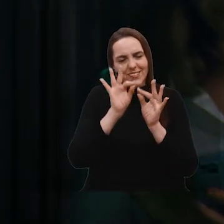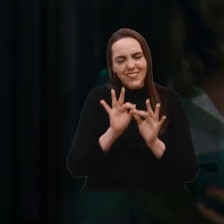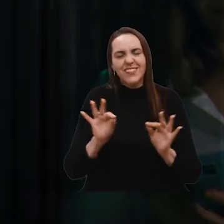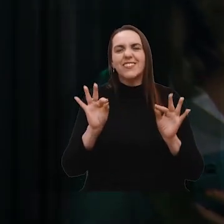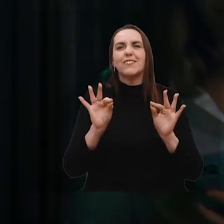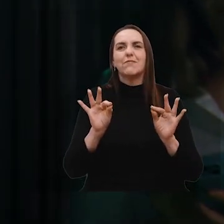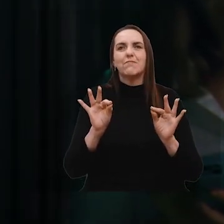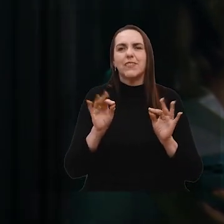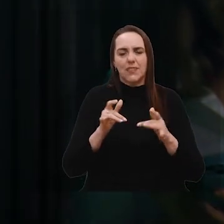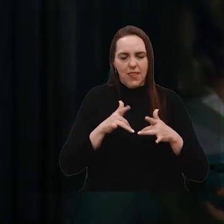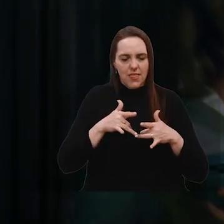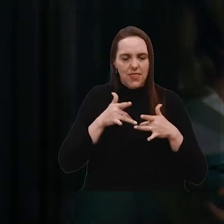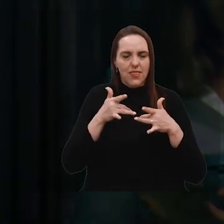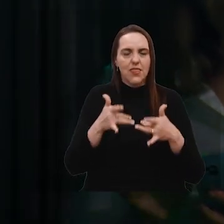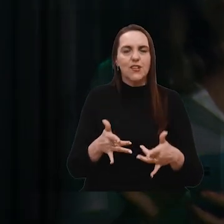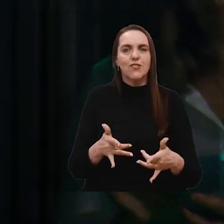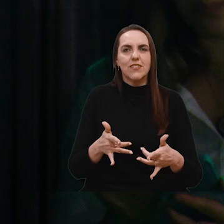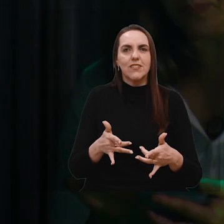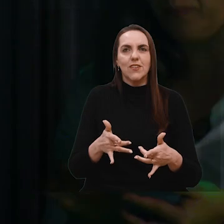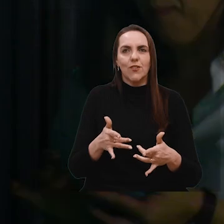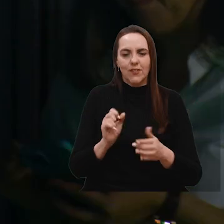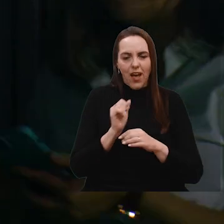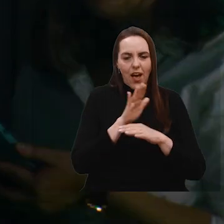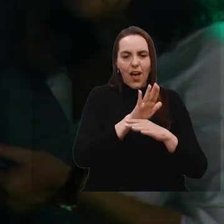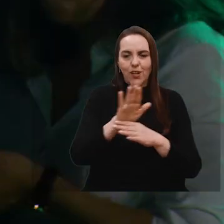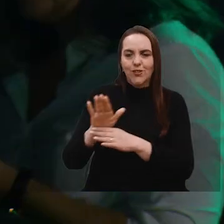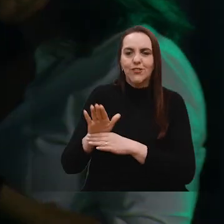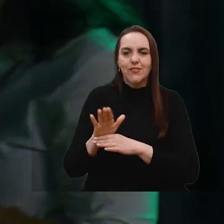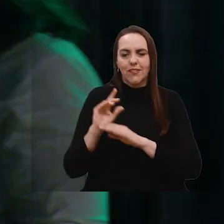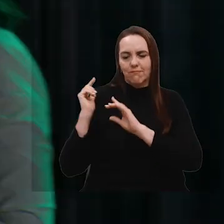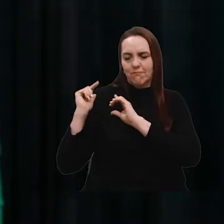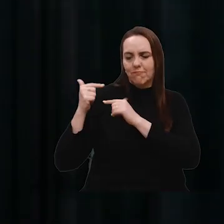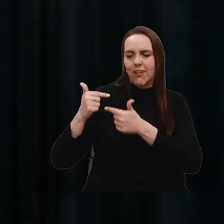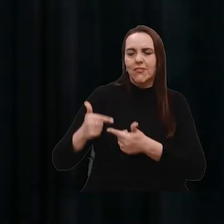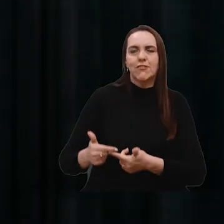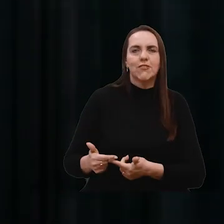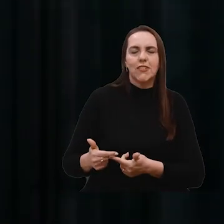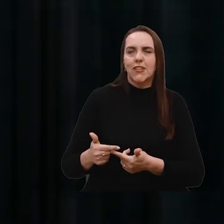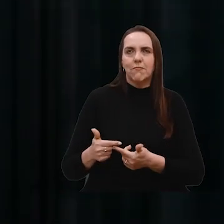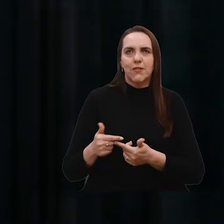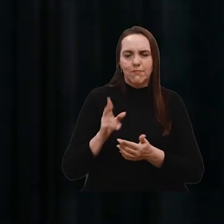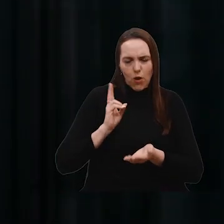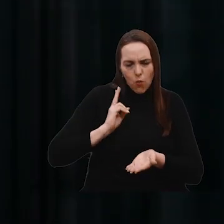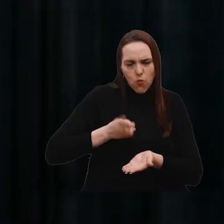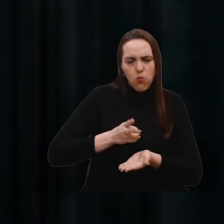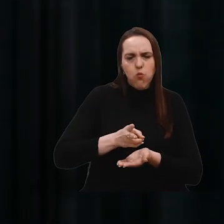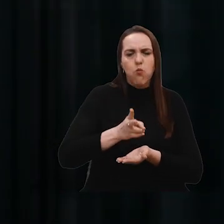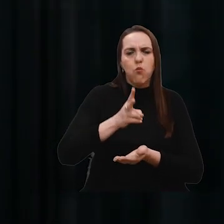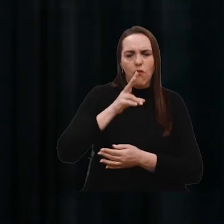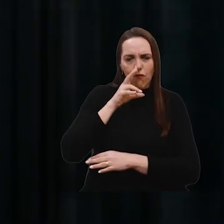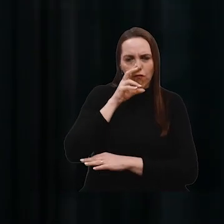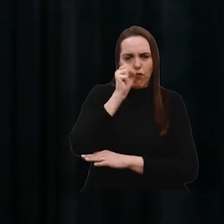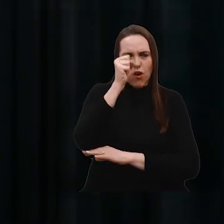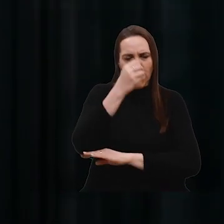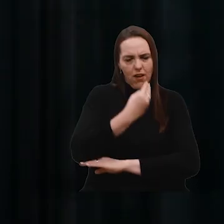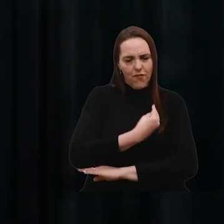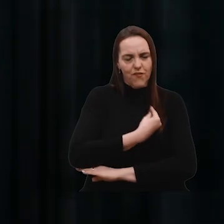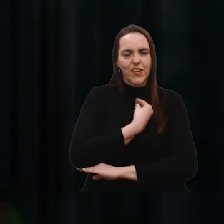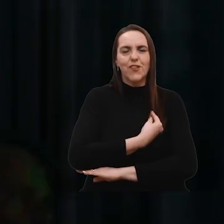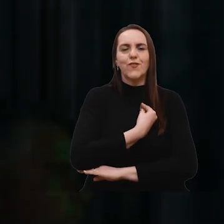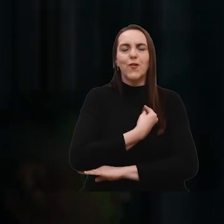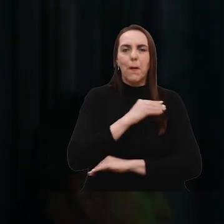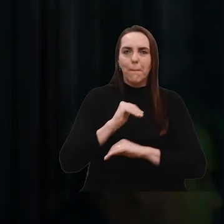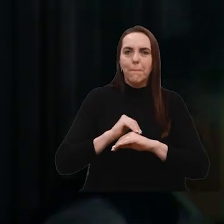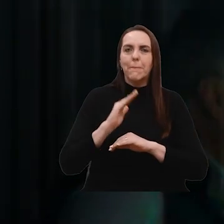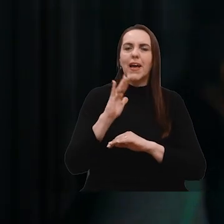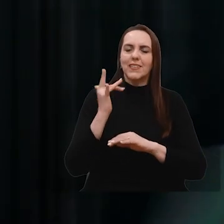eu siga com simplicidade e dedicação, contribuindo para que o tradicionalismo siga